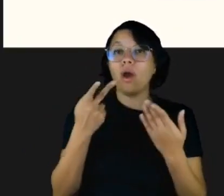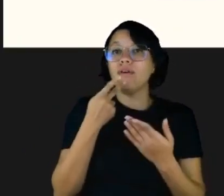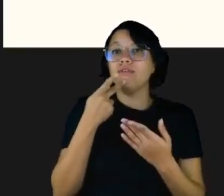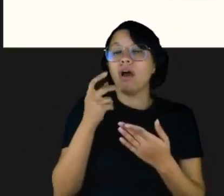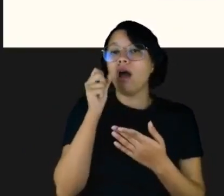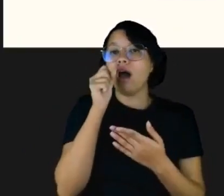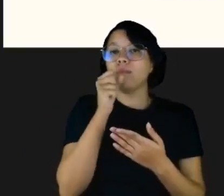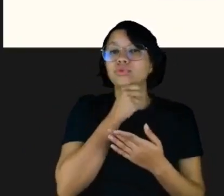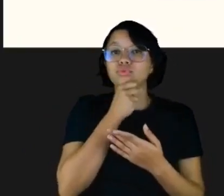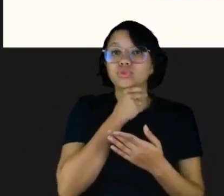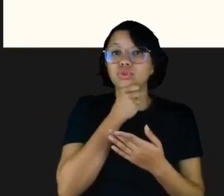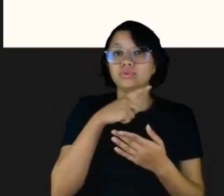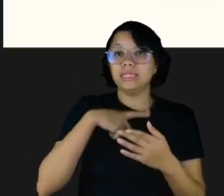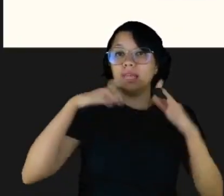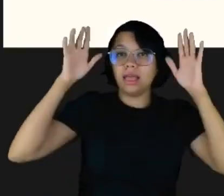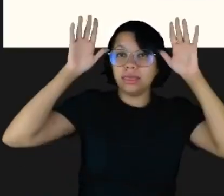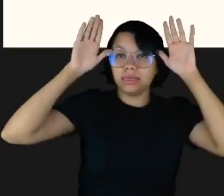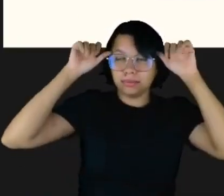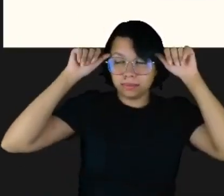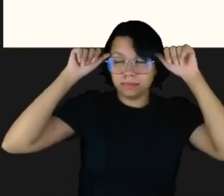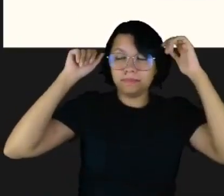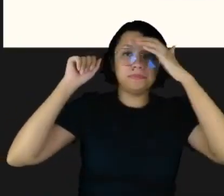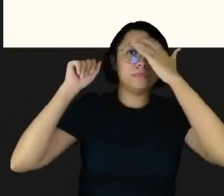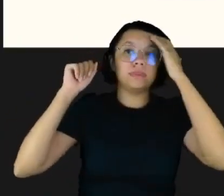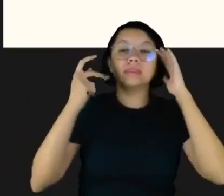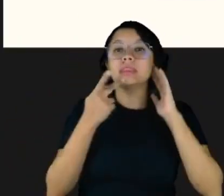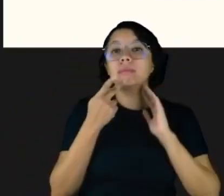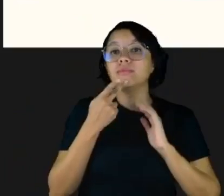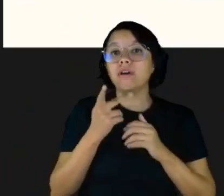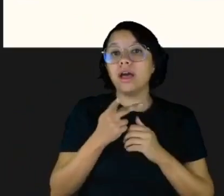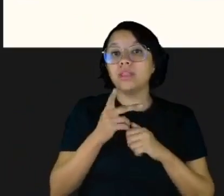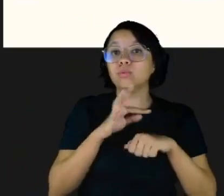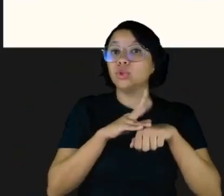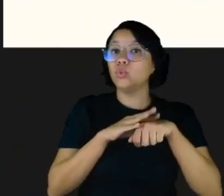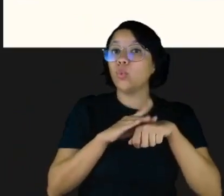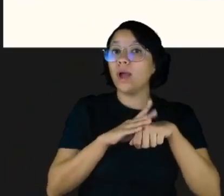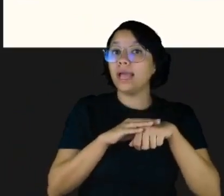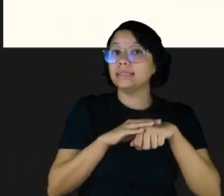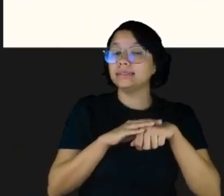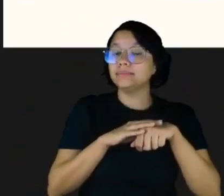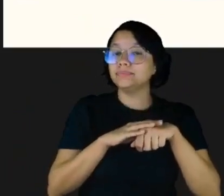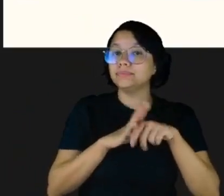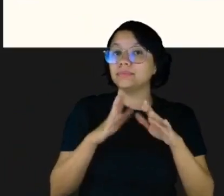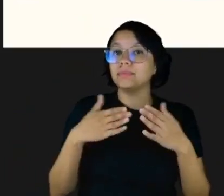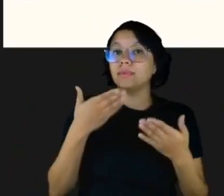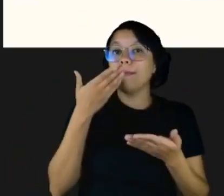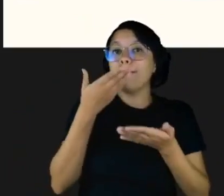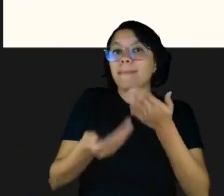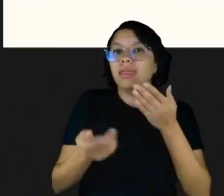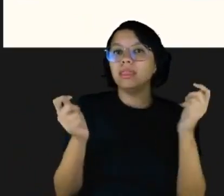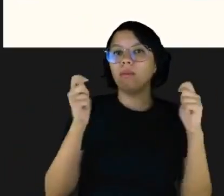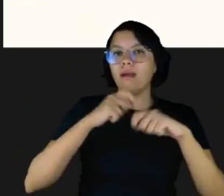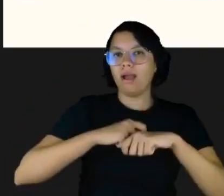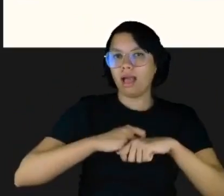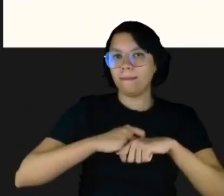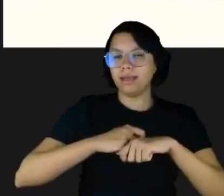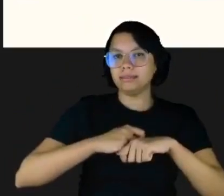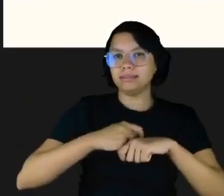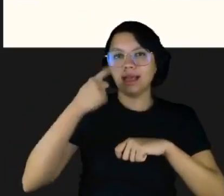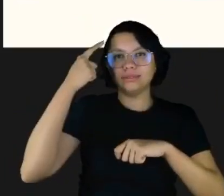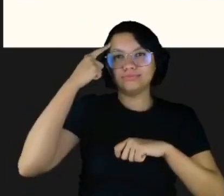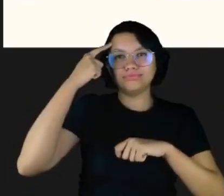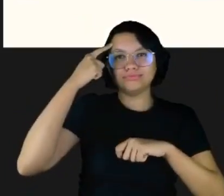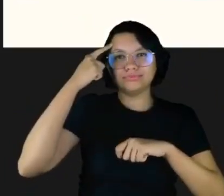idoso com demência, nós estamos falando de uma enfermidade. Ele perdeu a capacidade